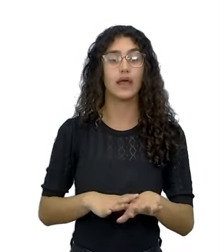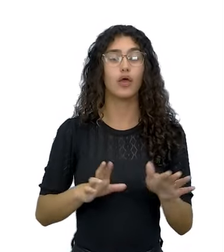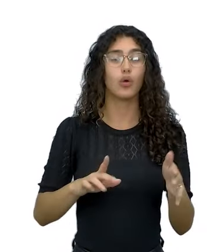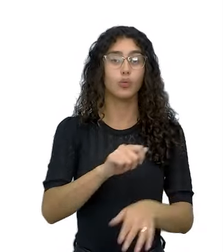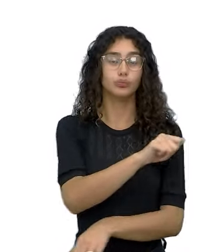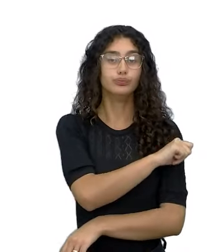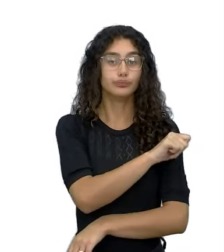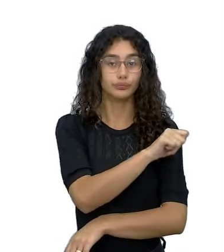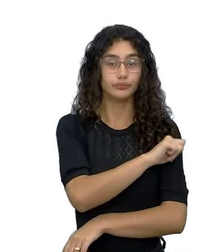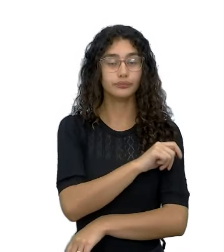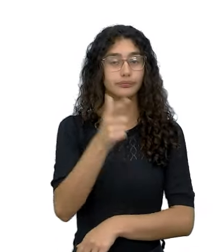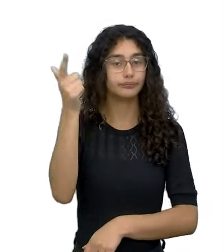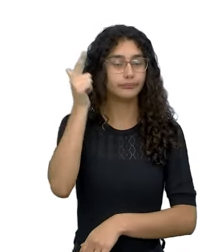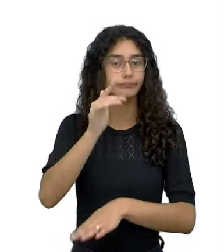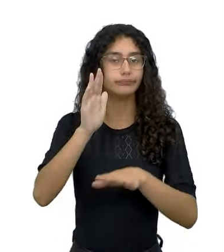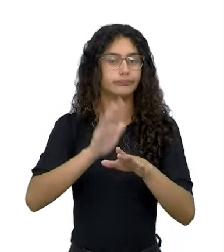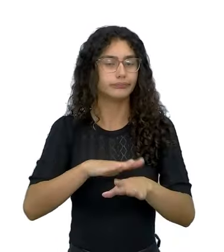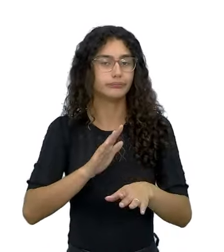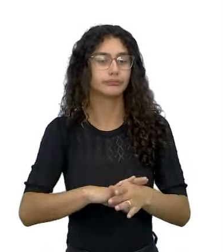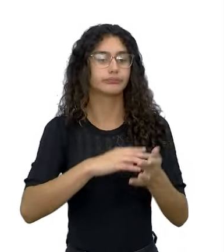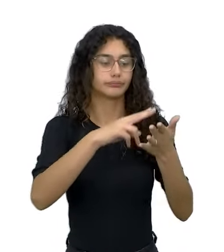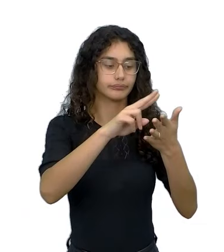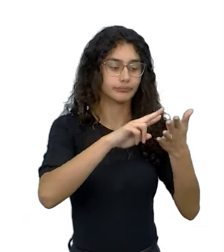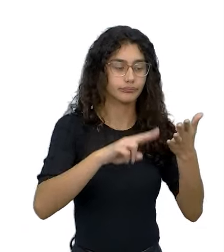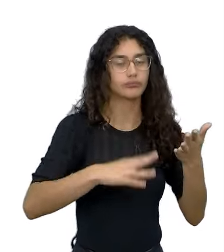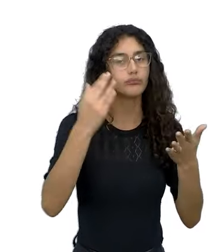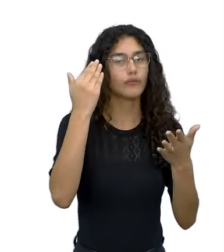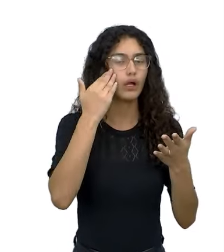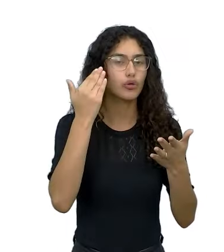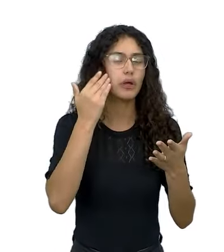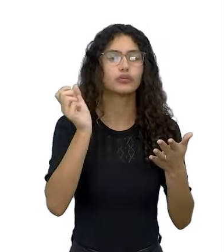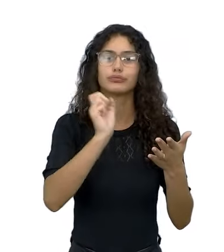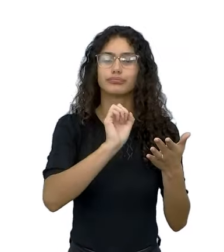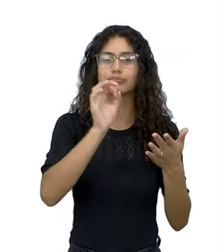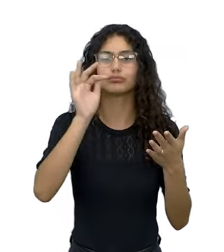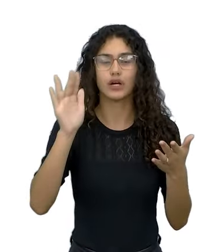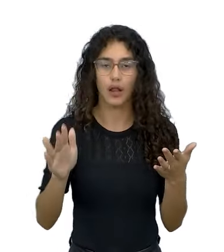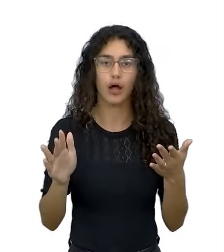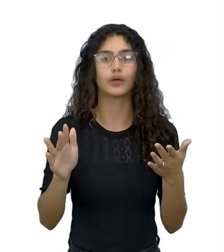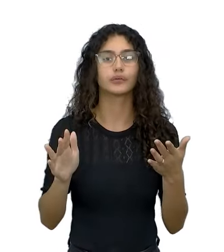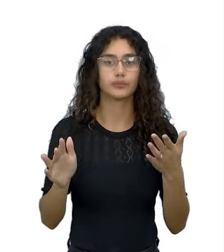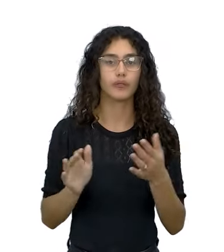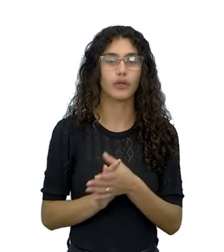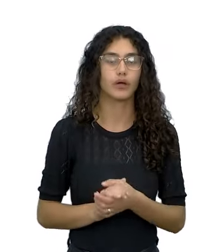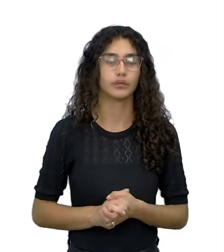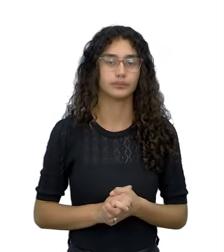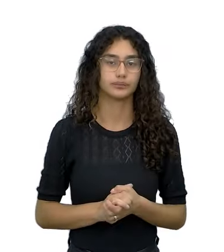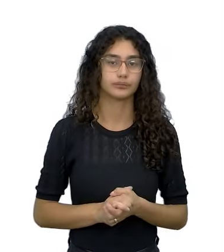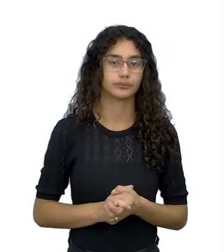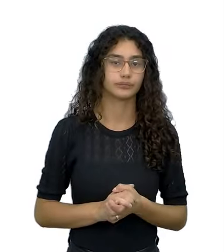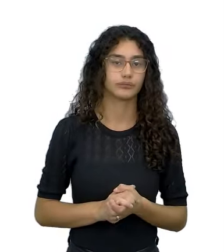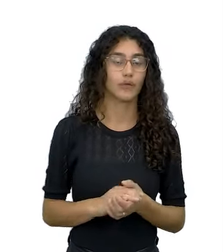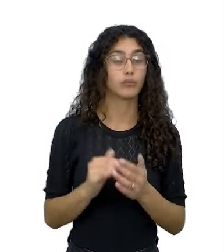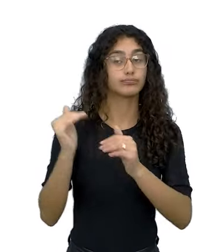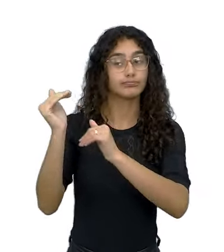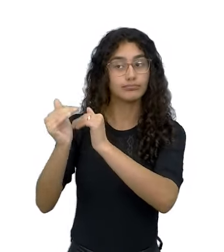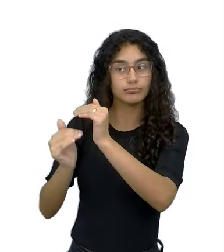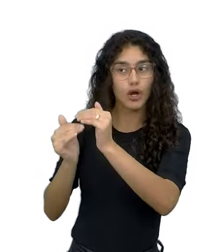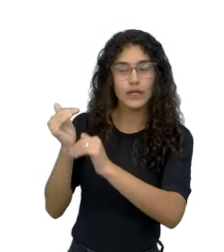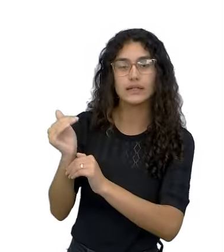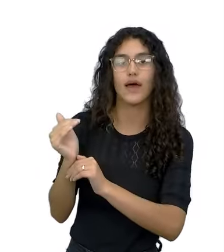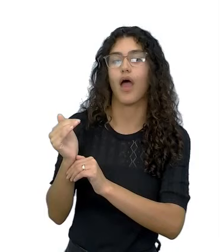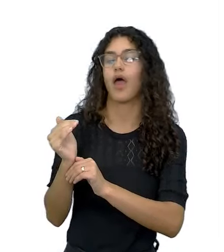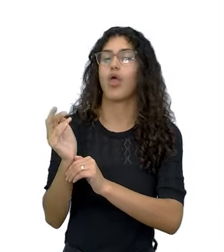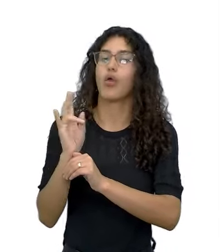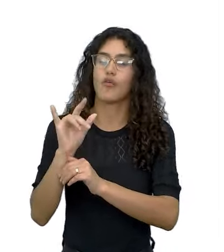estudante consiga fazer essa leitura e consiga, né, entender, compreender aí esse processo que